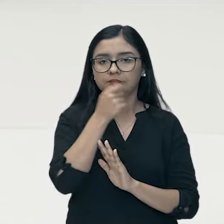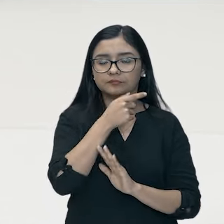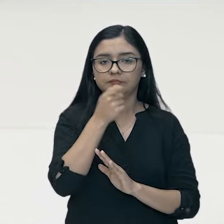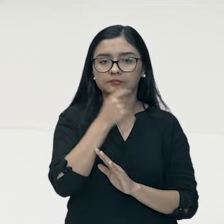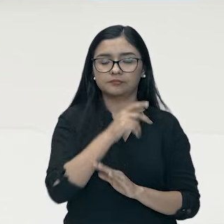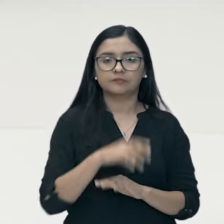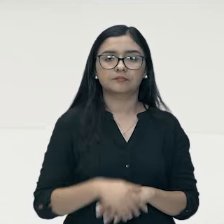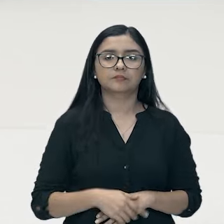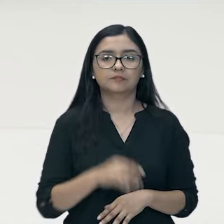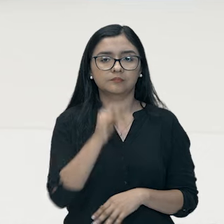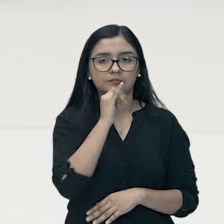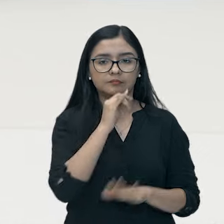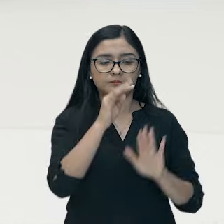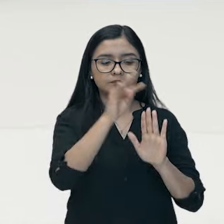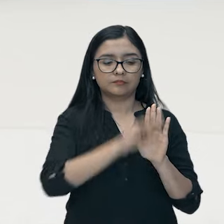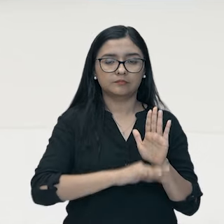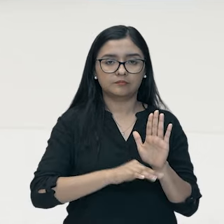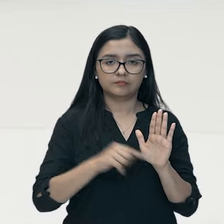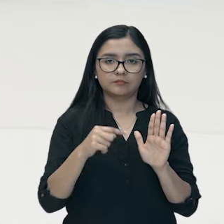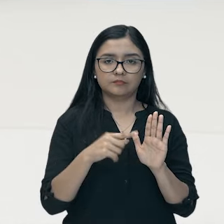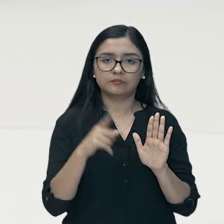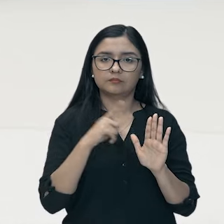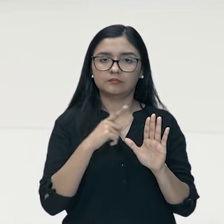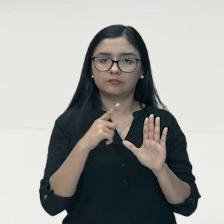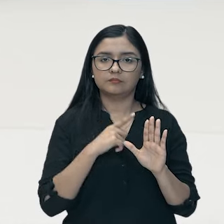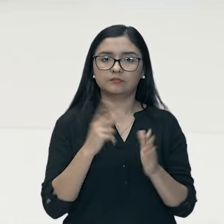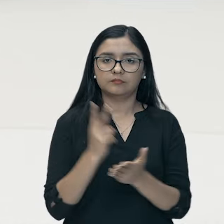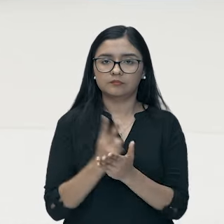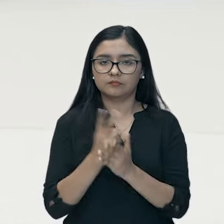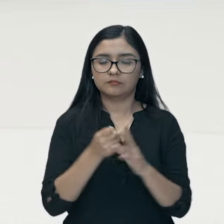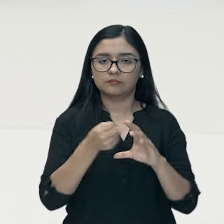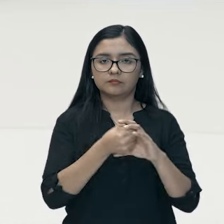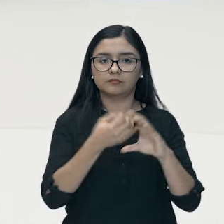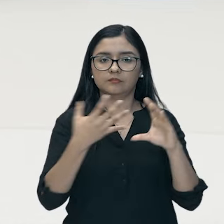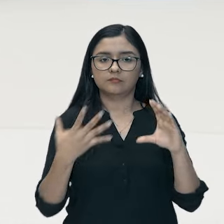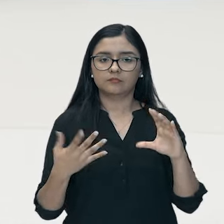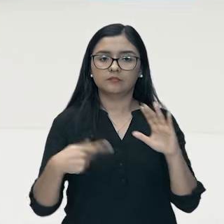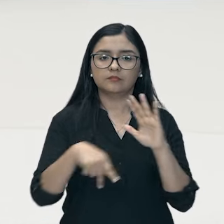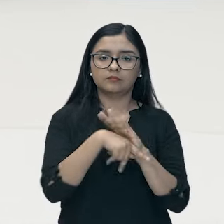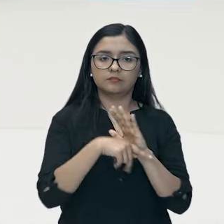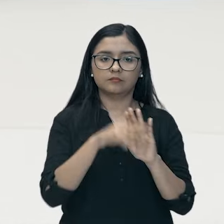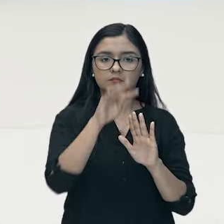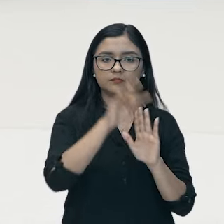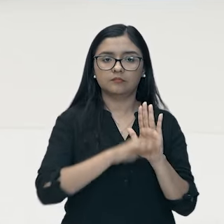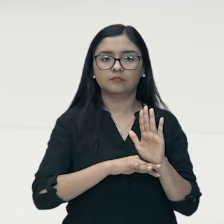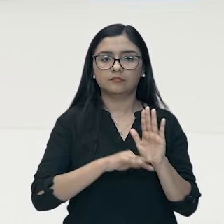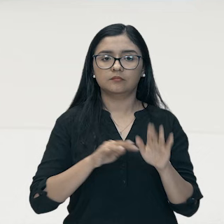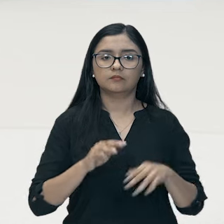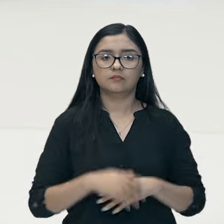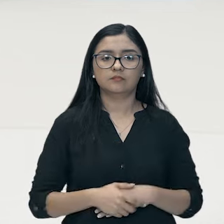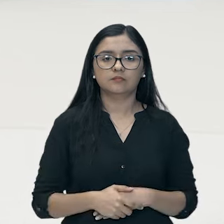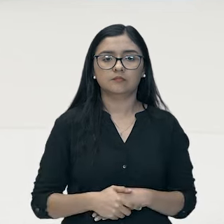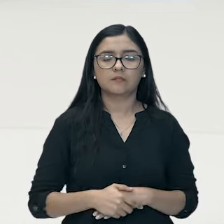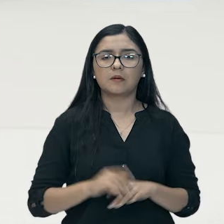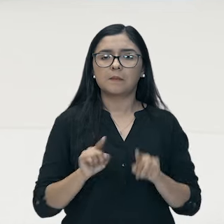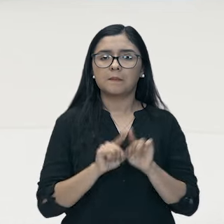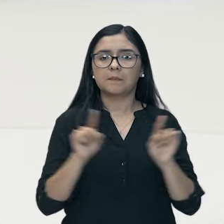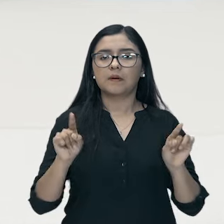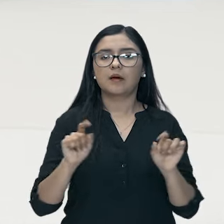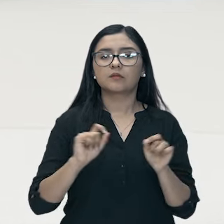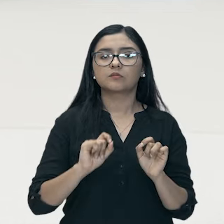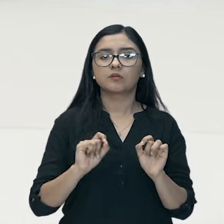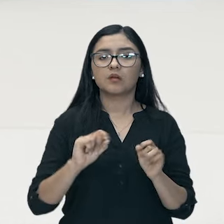um texto eu mantenho algumas características características mas o sentido é